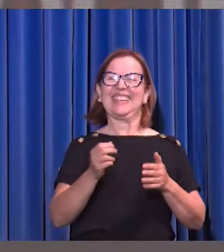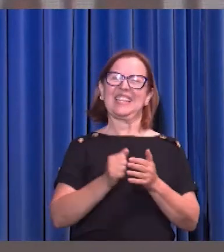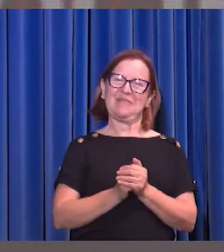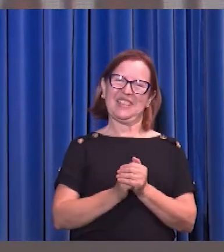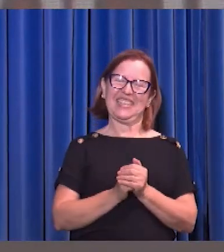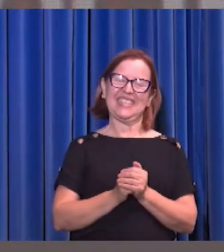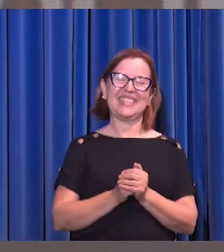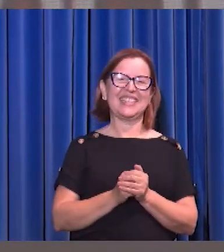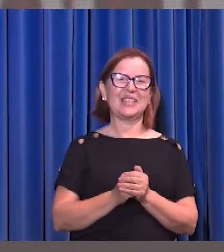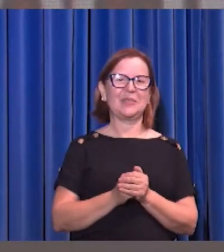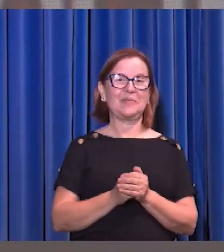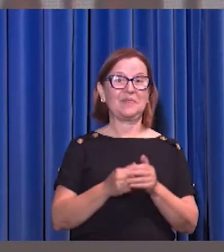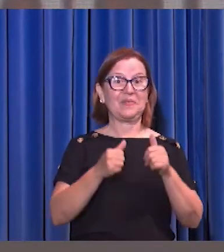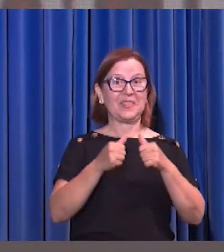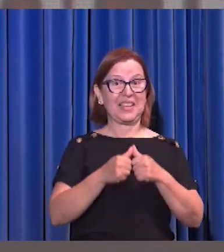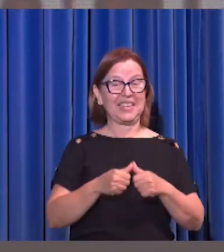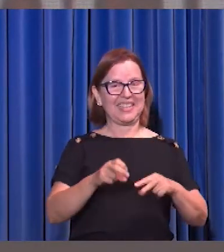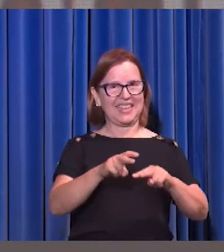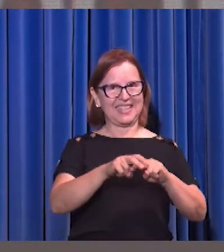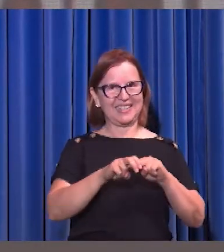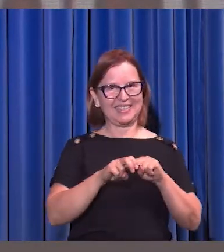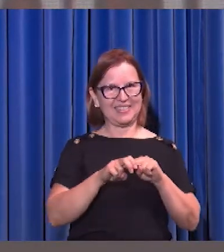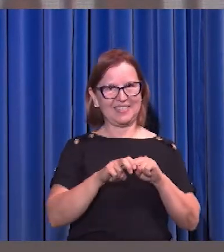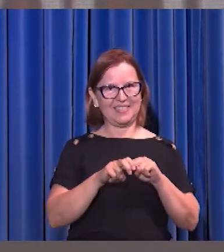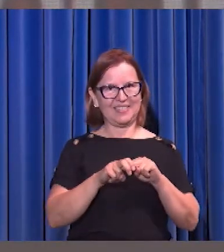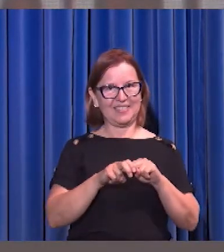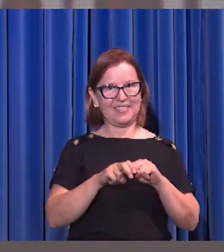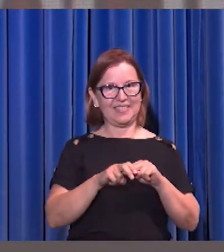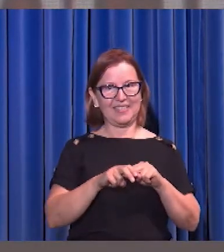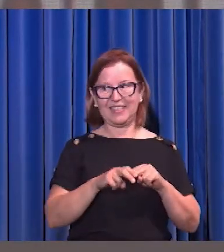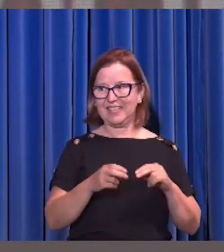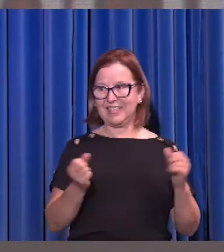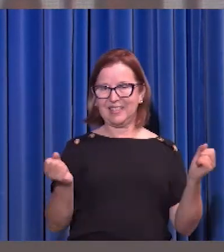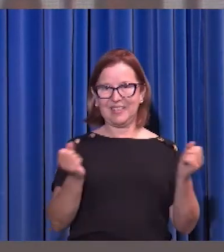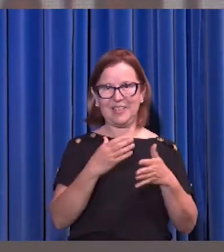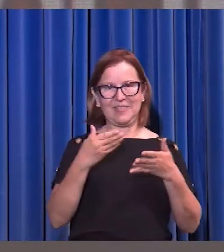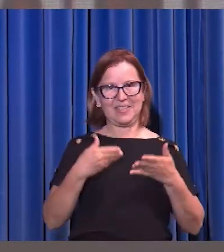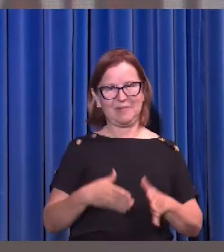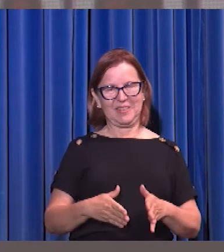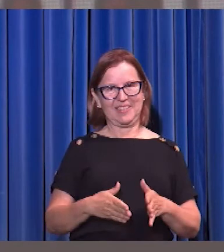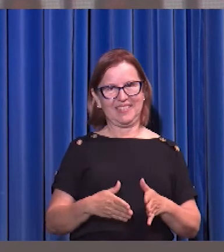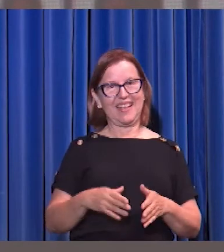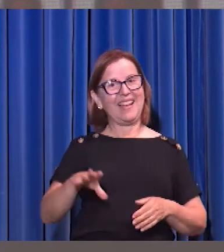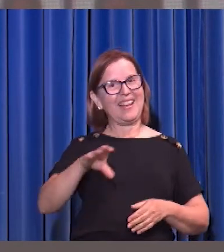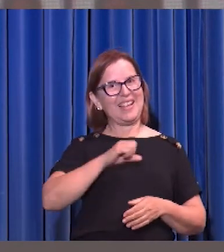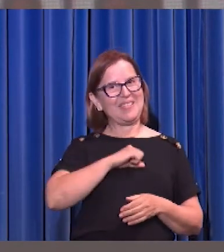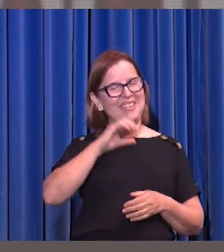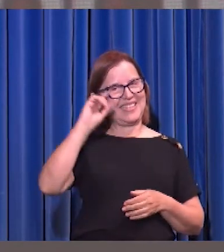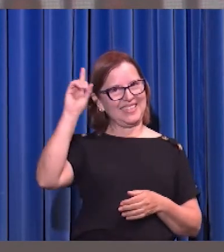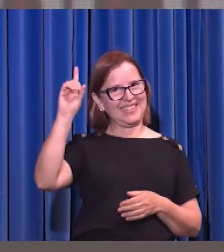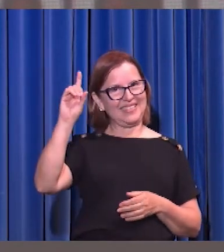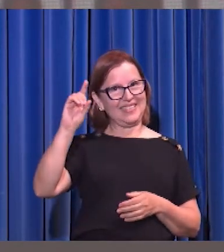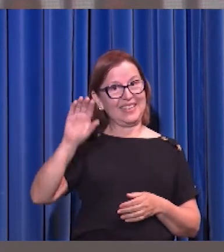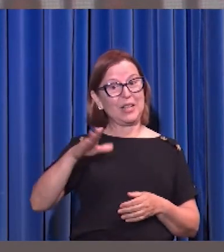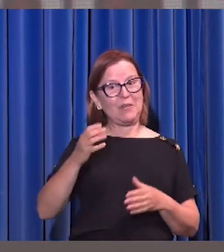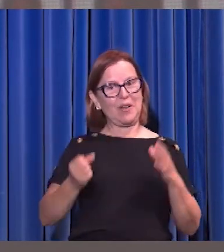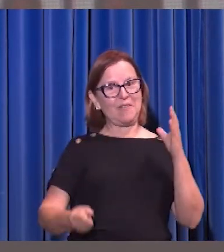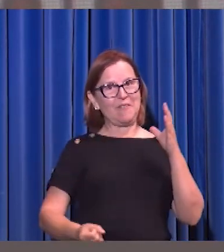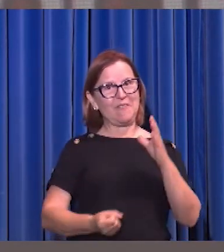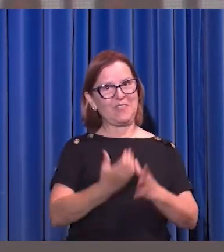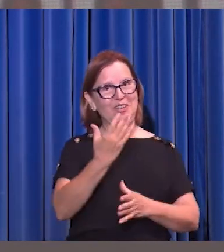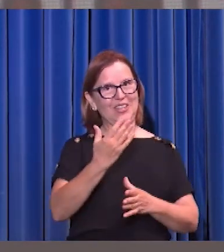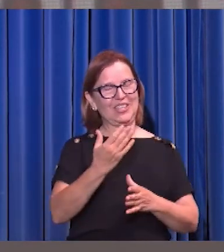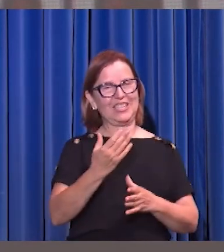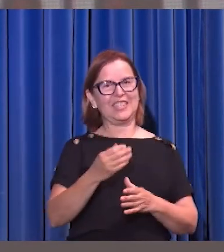Amém. Essa é a razão do novo nascimento, o amor de Deus. E qual é a fonte do novo